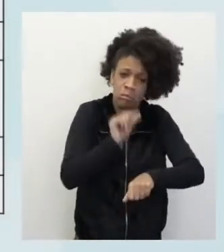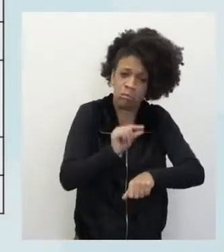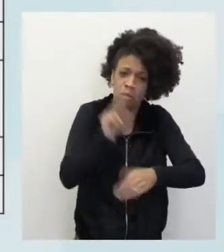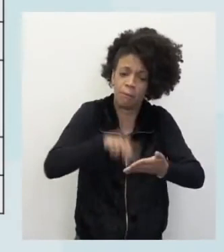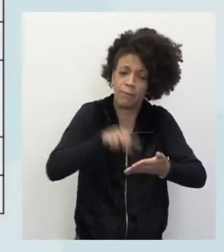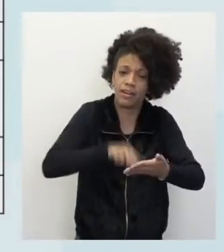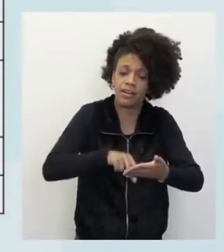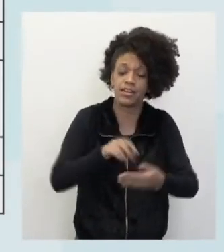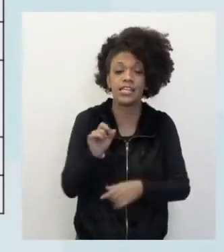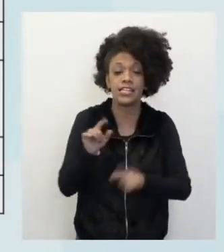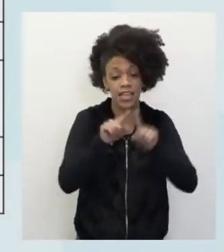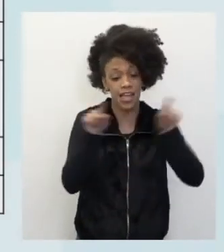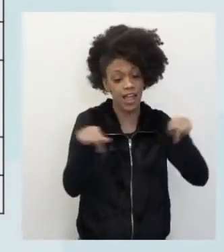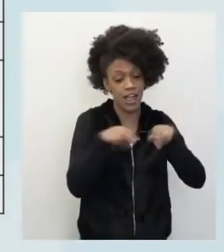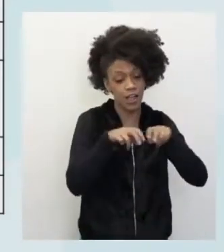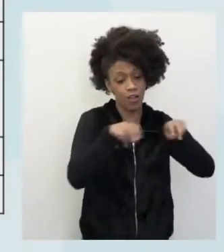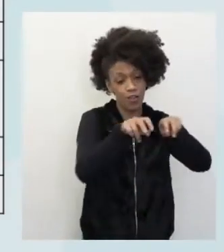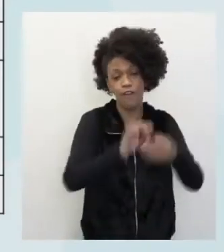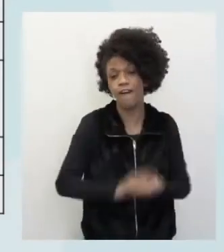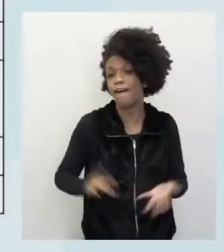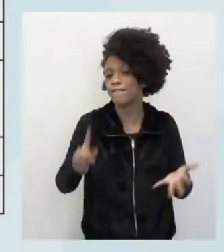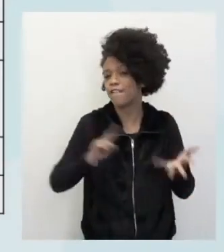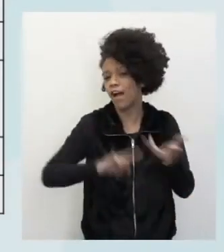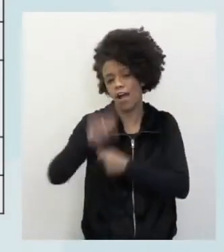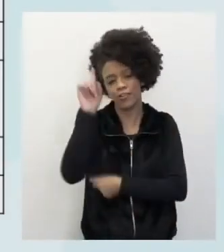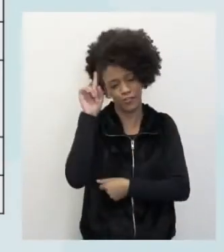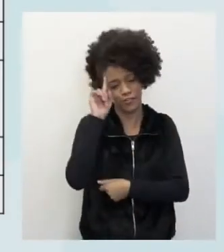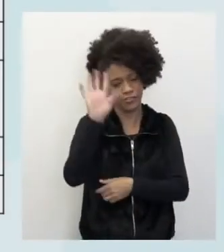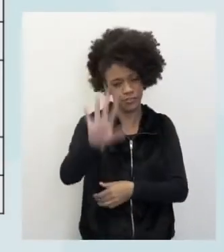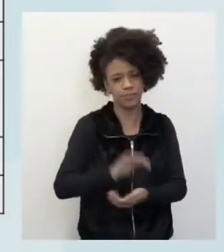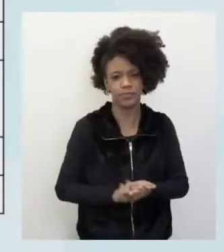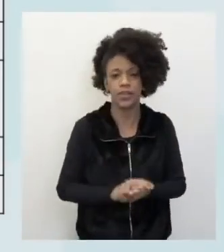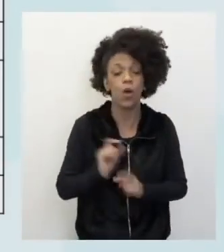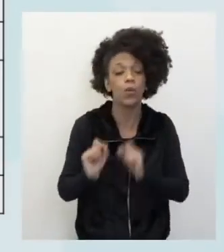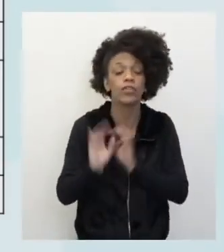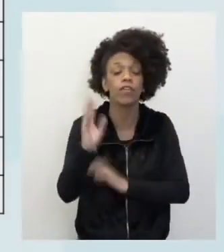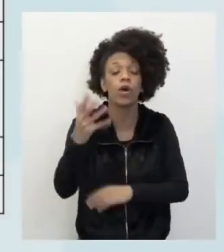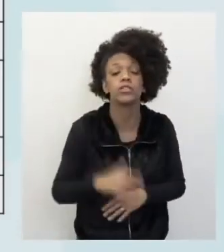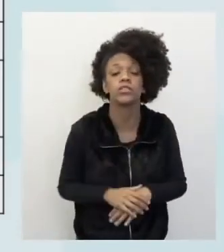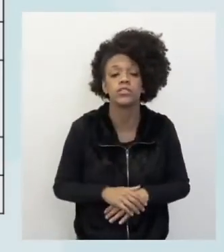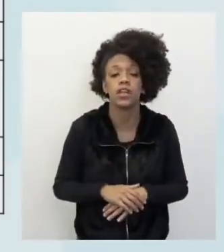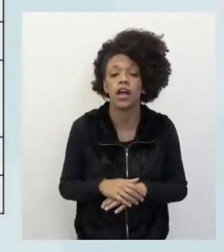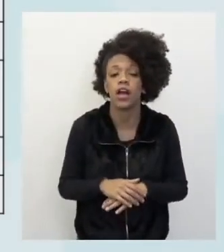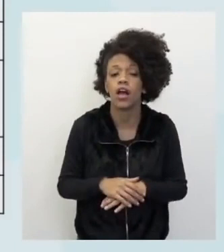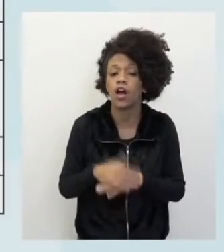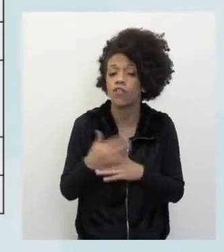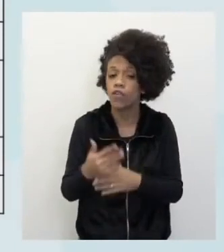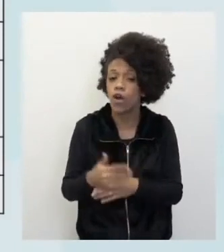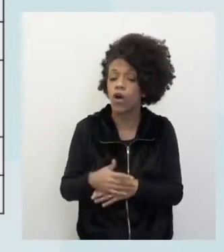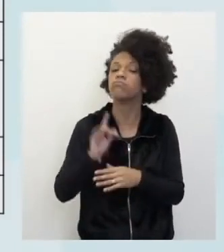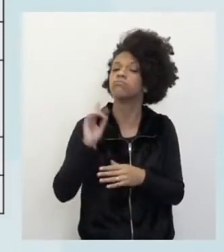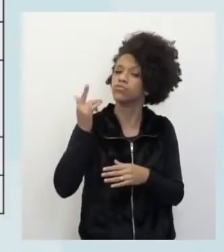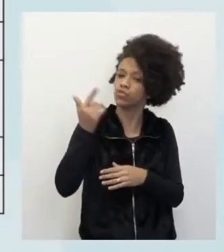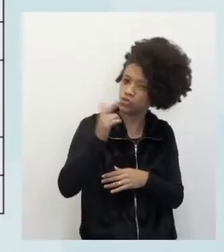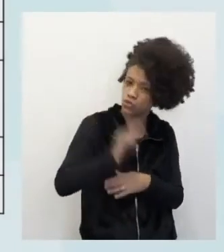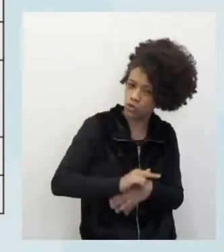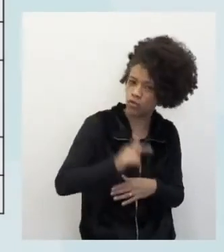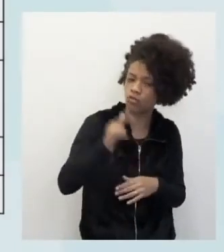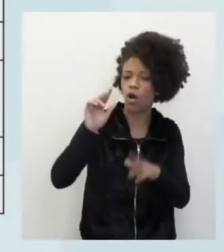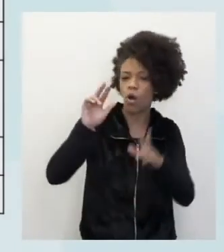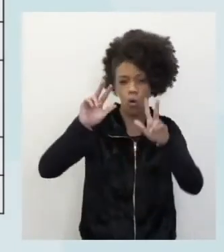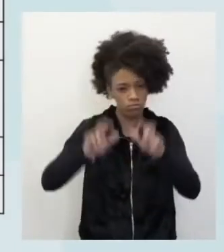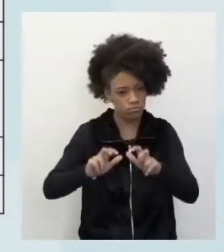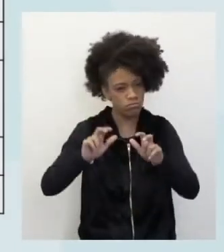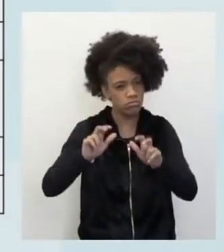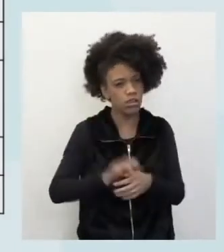Se a gente estivesse em sala de aula, essa aula daria vários dias. E o que vai acontecer? Eu vou acabar pegando com vocês de novo aquele outro texto,